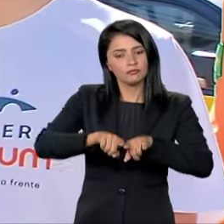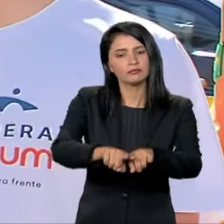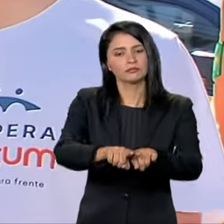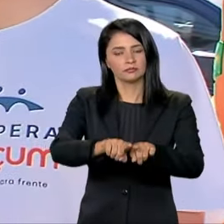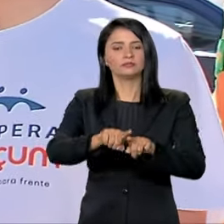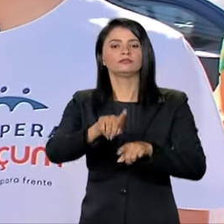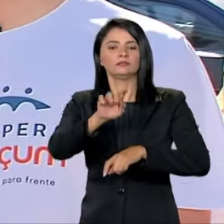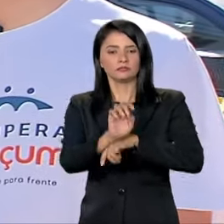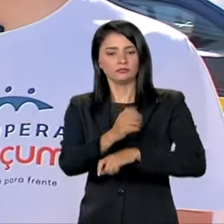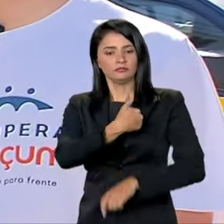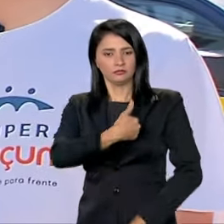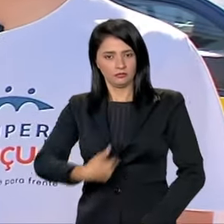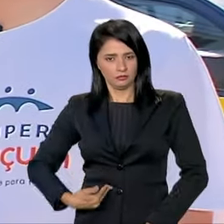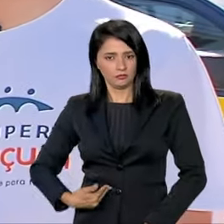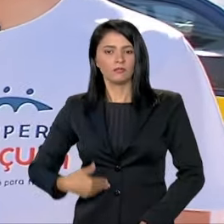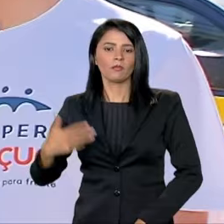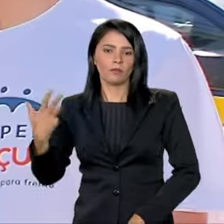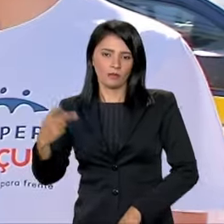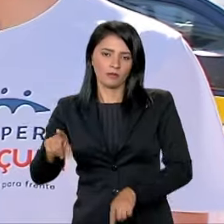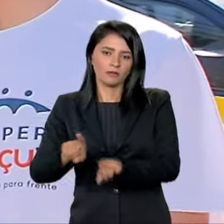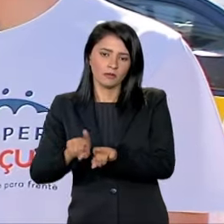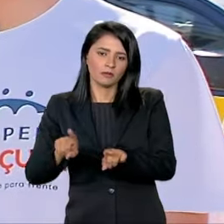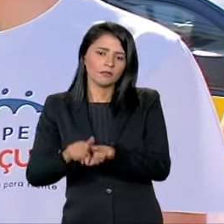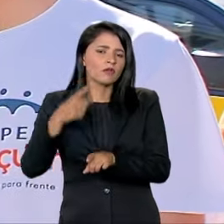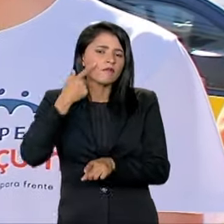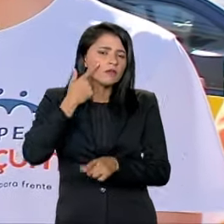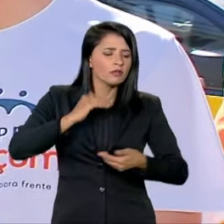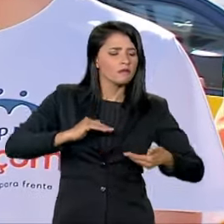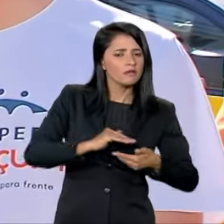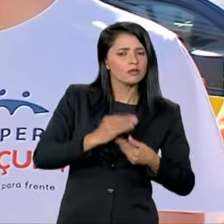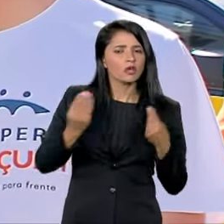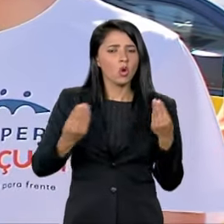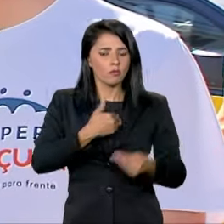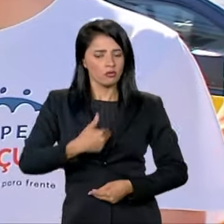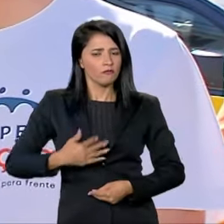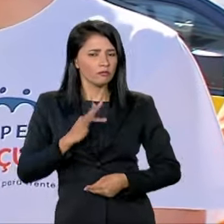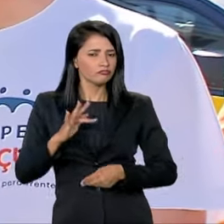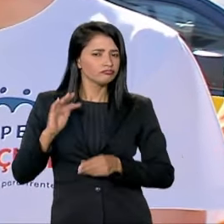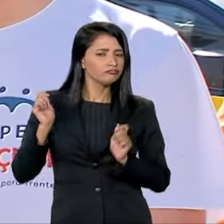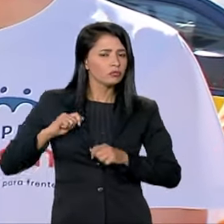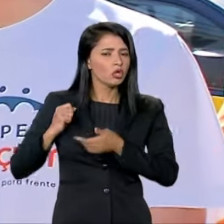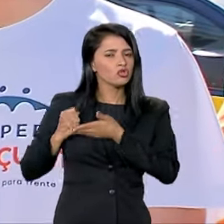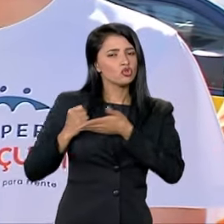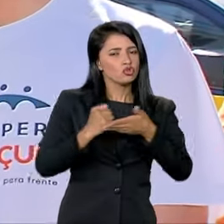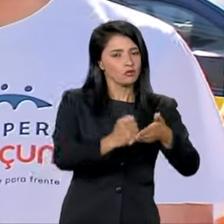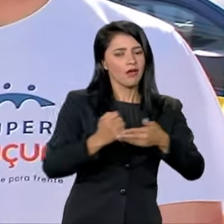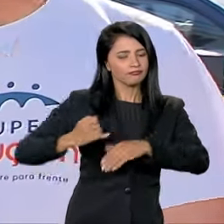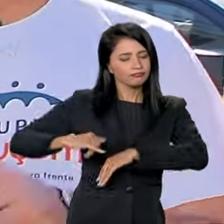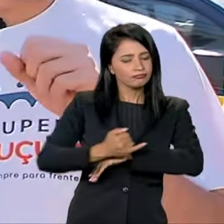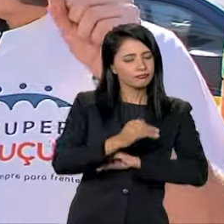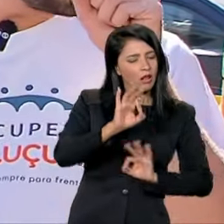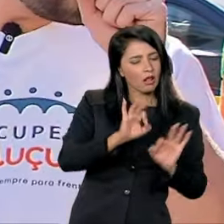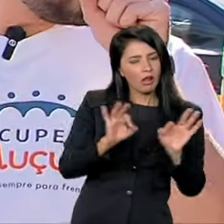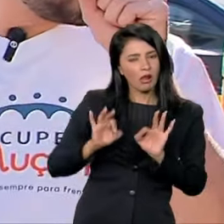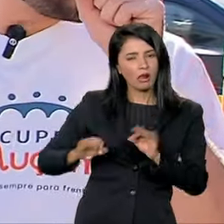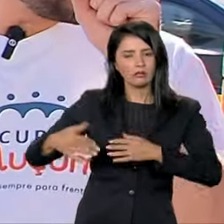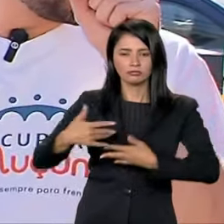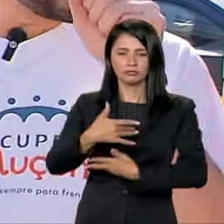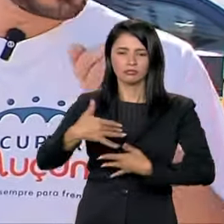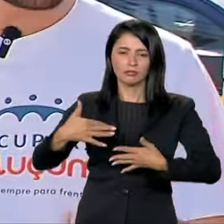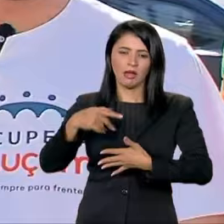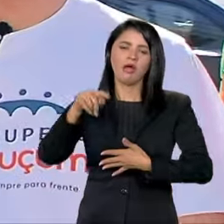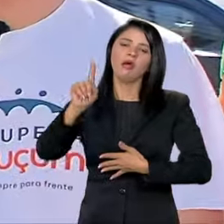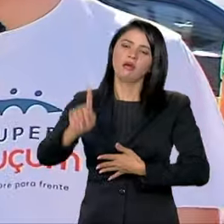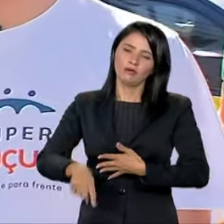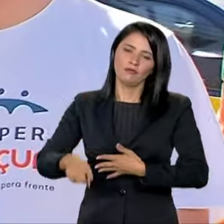vendo, com a Defesa Civil, como que o Governo Federal pode ajudar também na parte da infraestrutura urbana, que foi